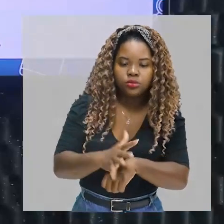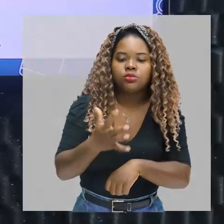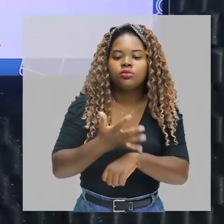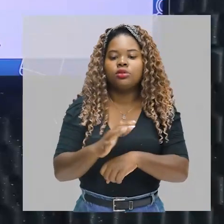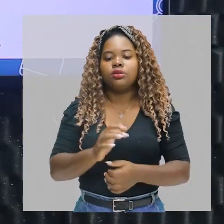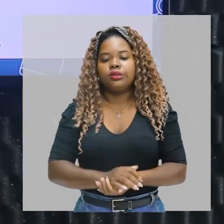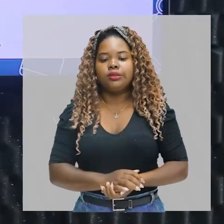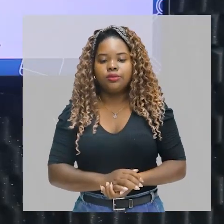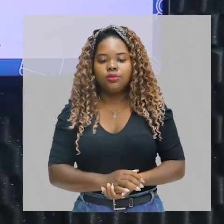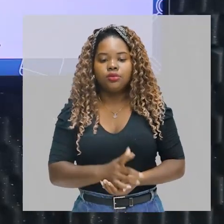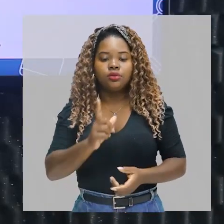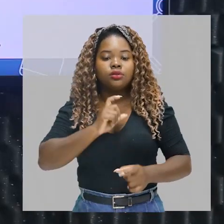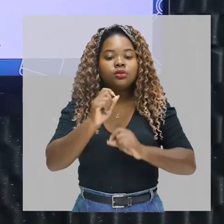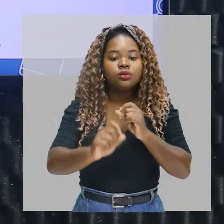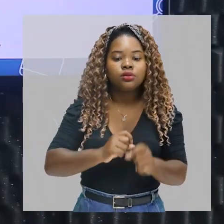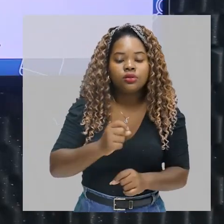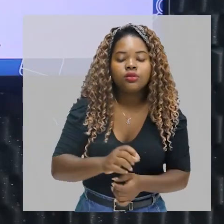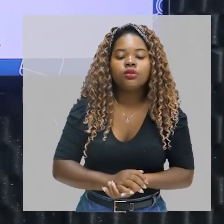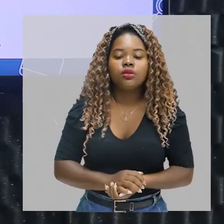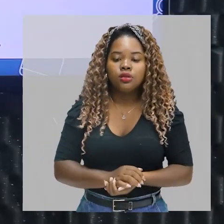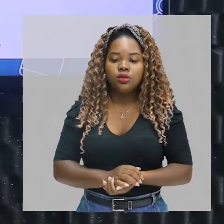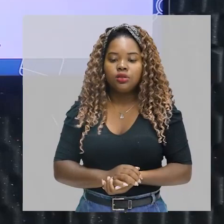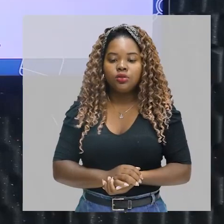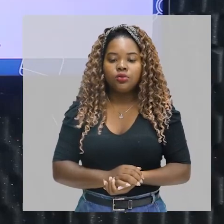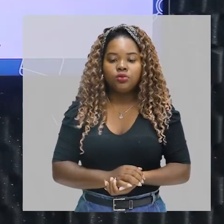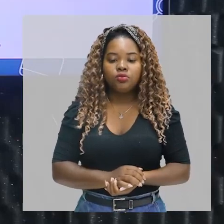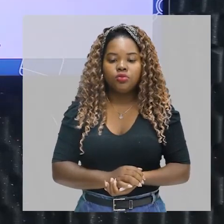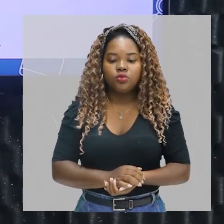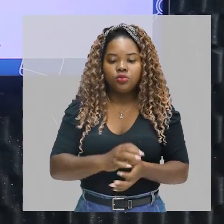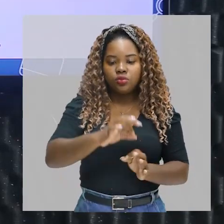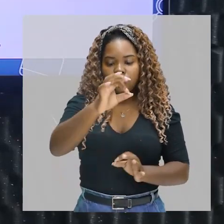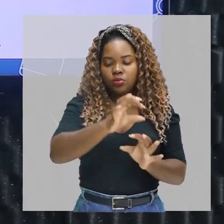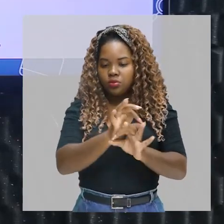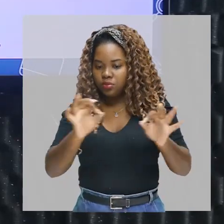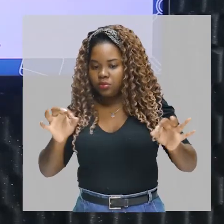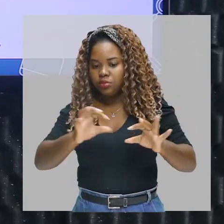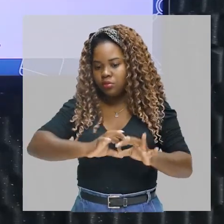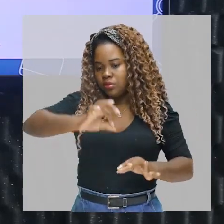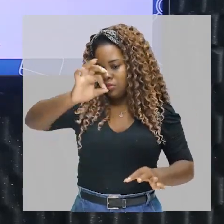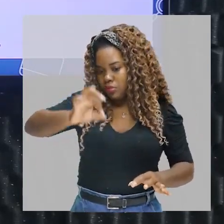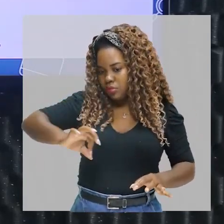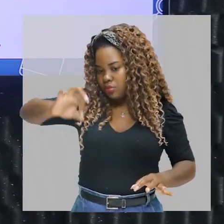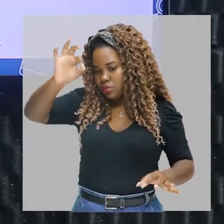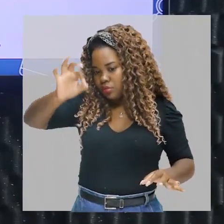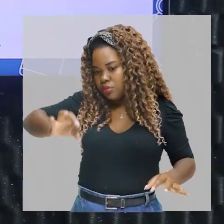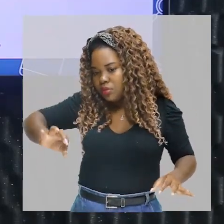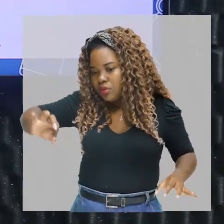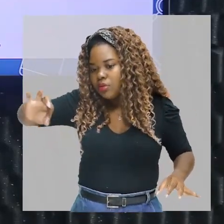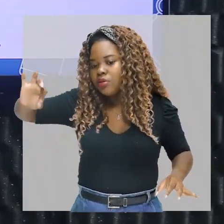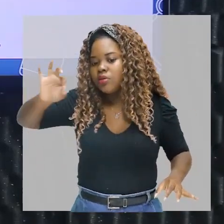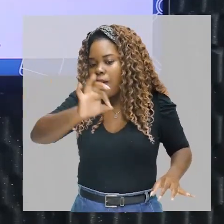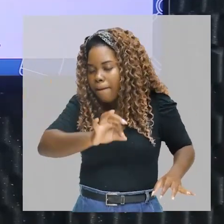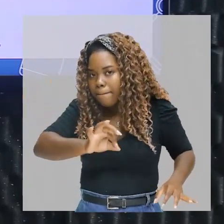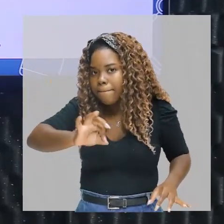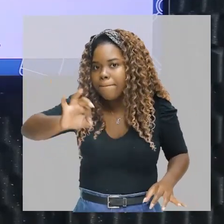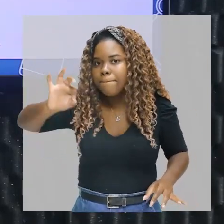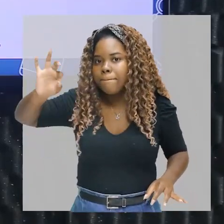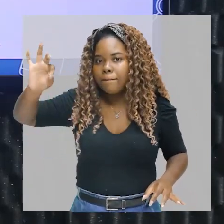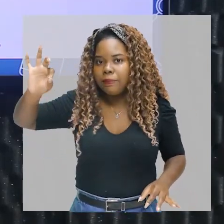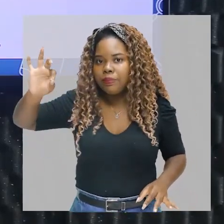exercícios físicos. Está aqui, ó, o nível de aptidão desse indivíduo. Ó, ele vai subir. Então, quando eu respeito